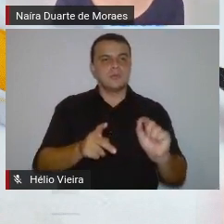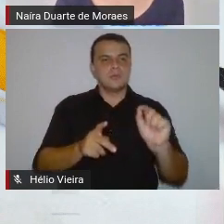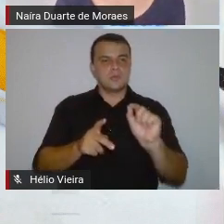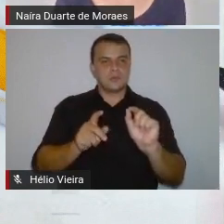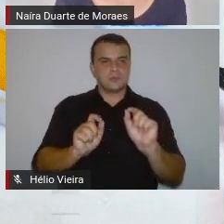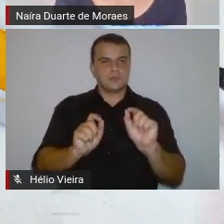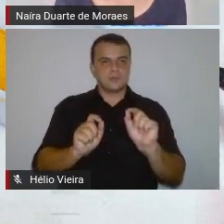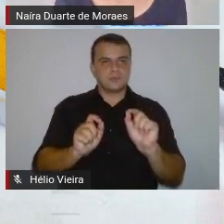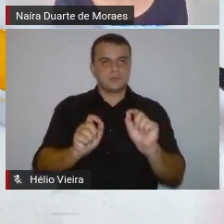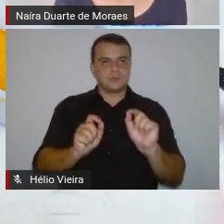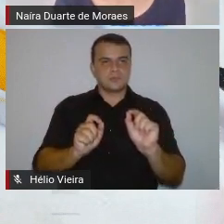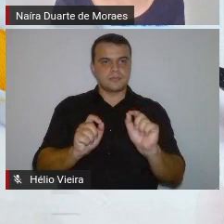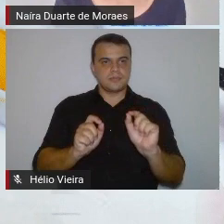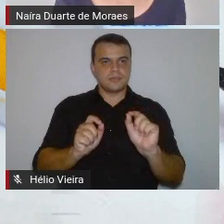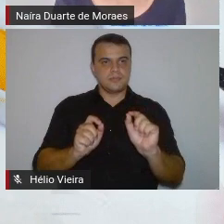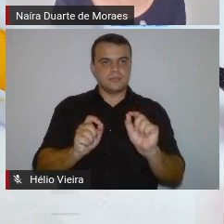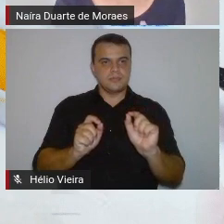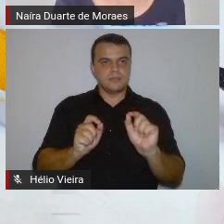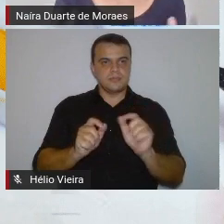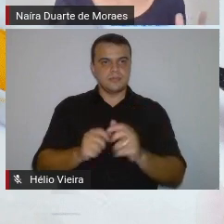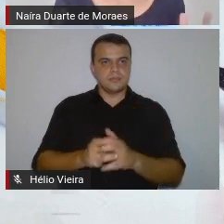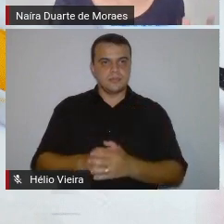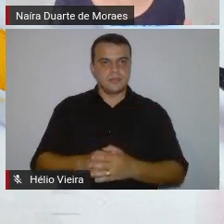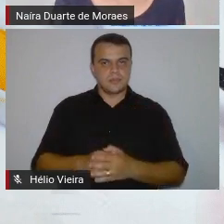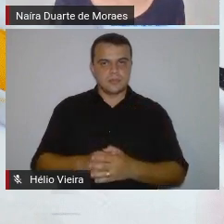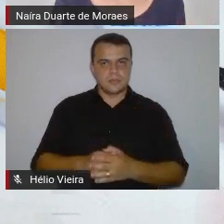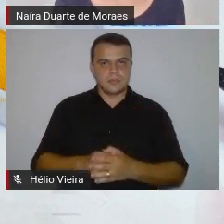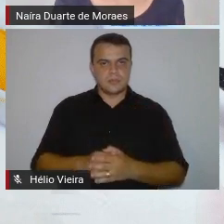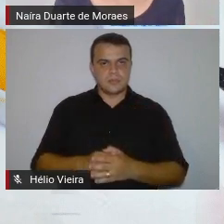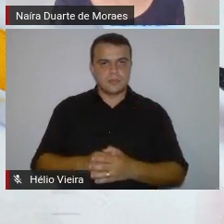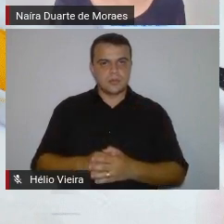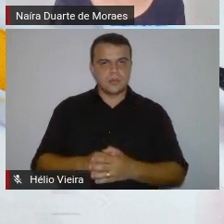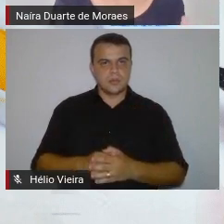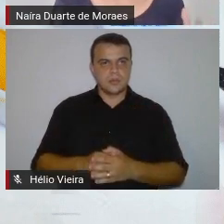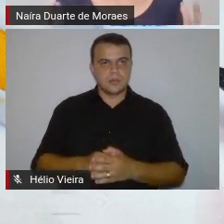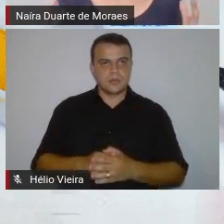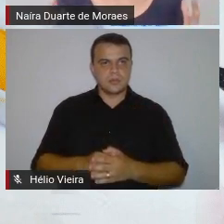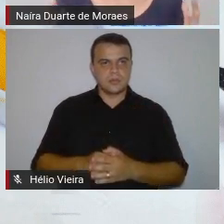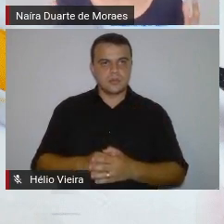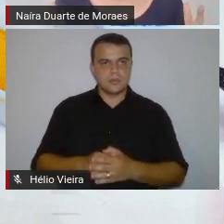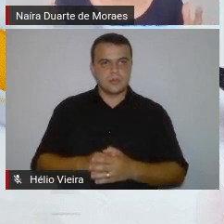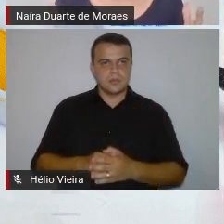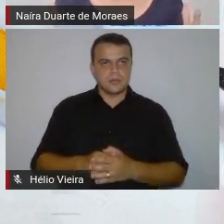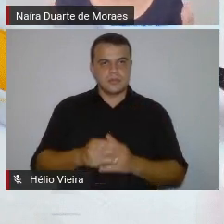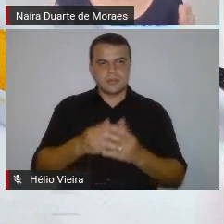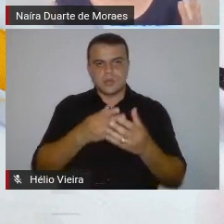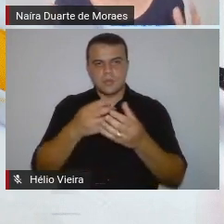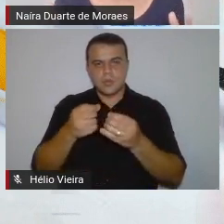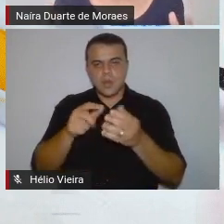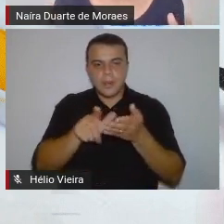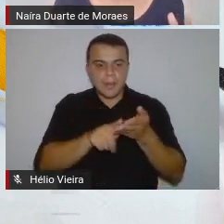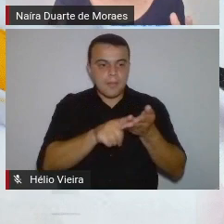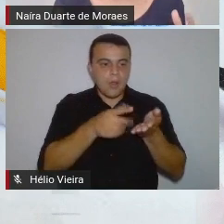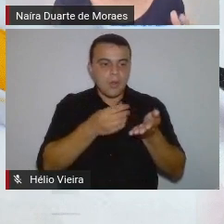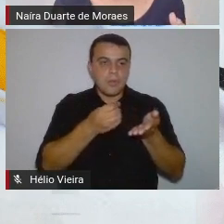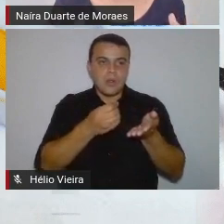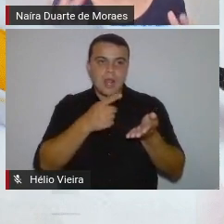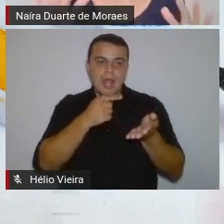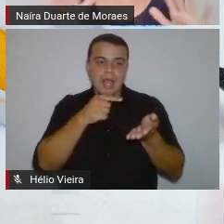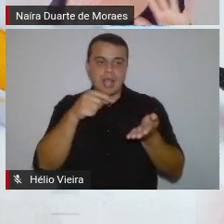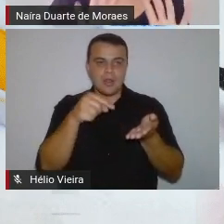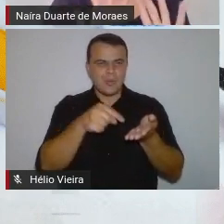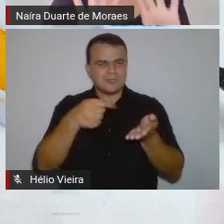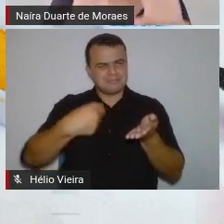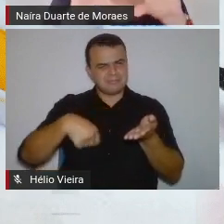quê? Foi o papel de aquarela com bastante água. Então, para esse, eu preciso que